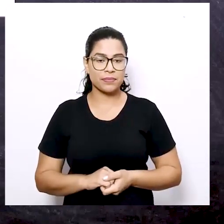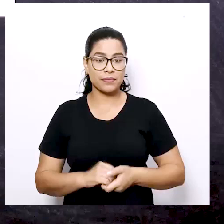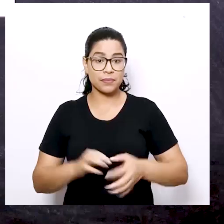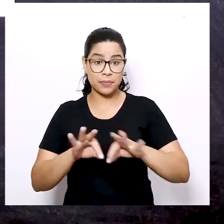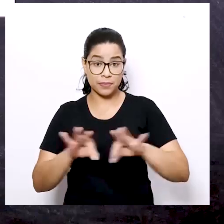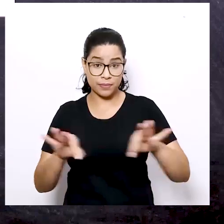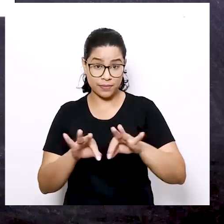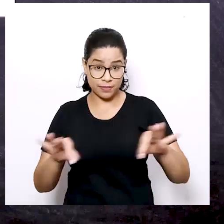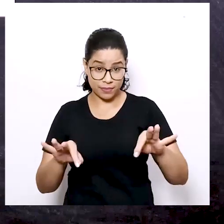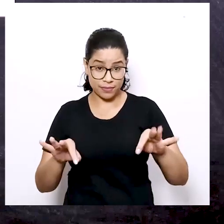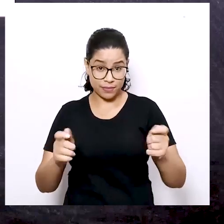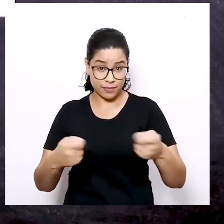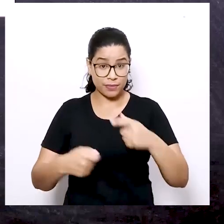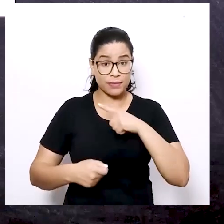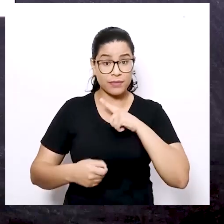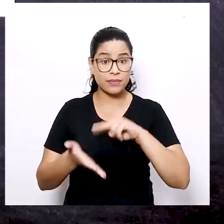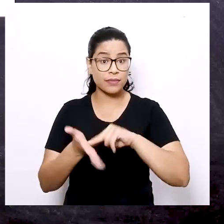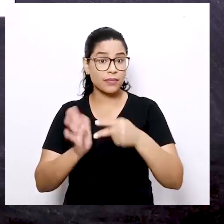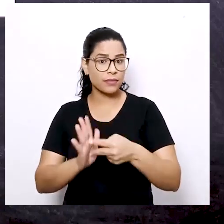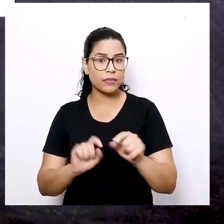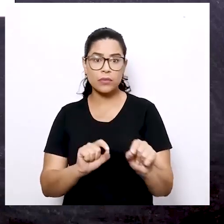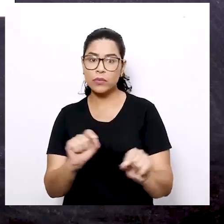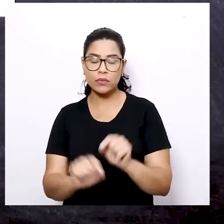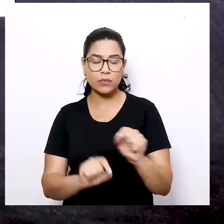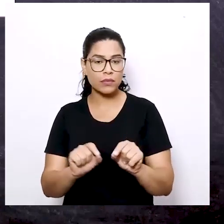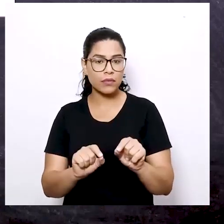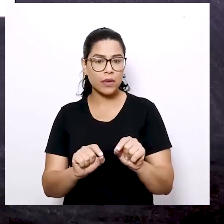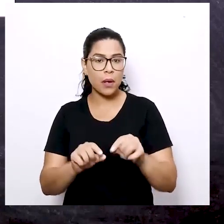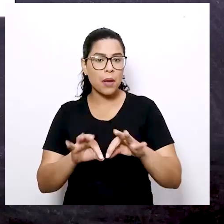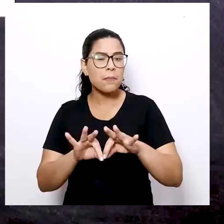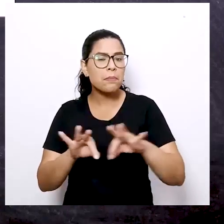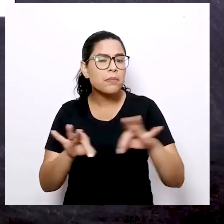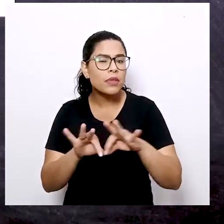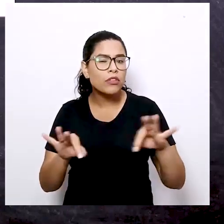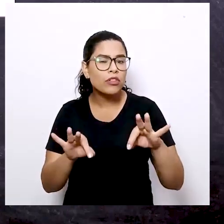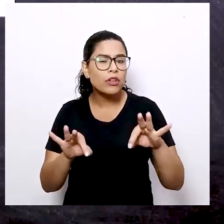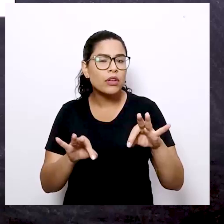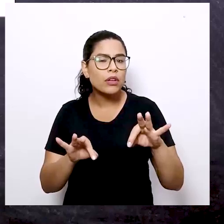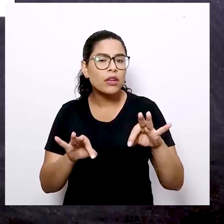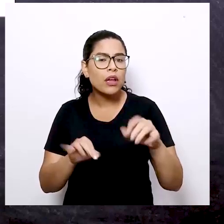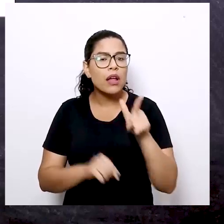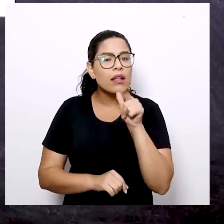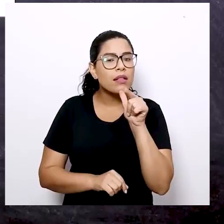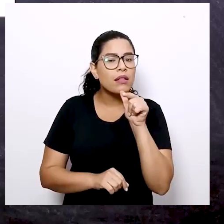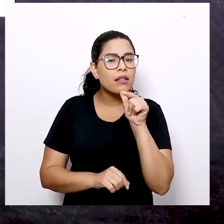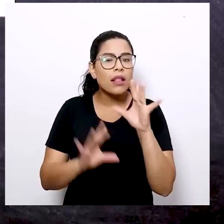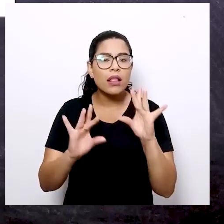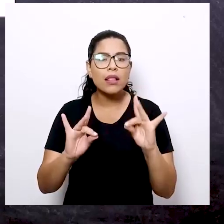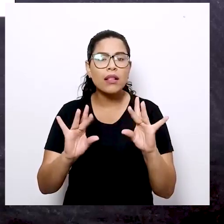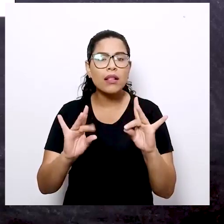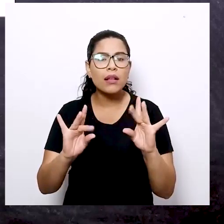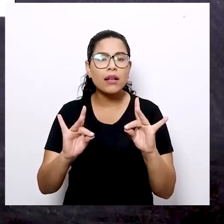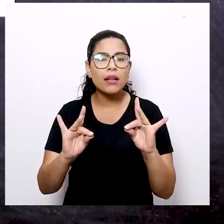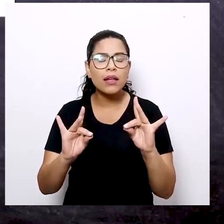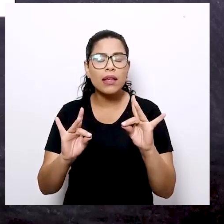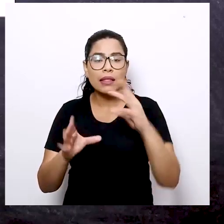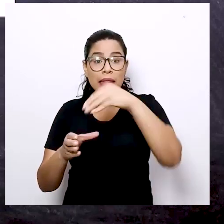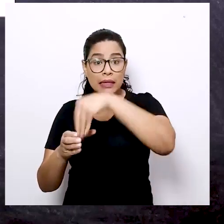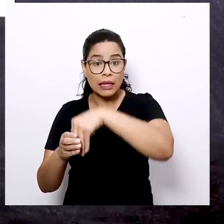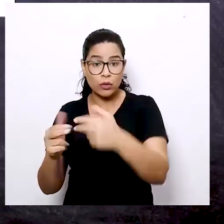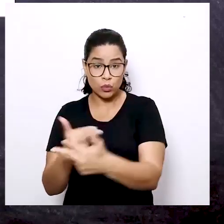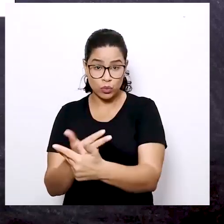Medidas de capacidade servem para medir a quantidade dos líquidos que nós colocamos dentro dos recipientes,